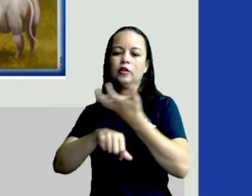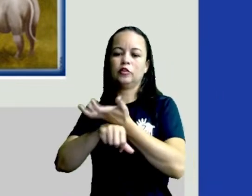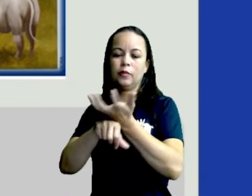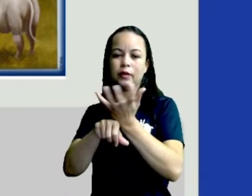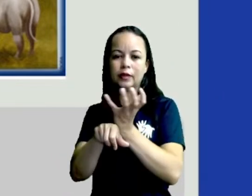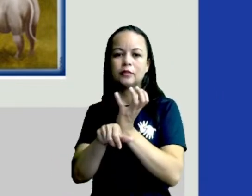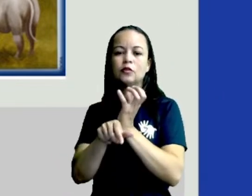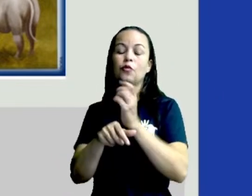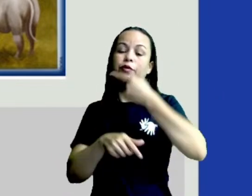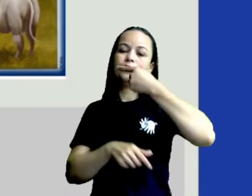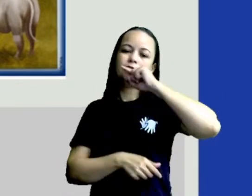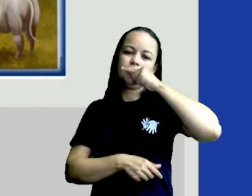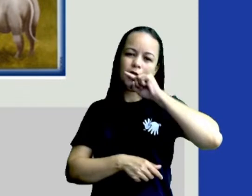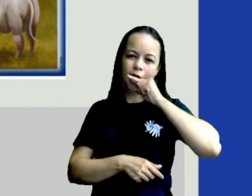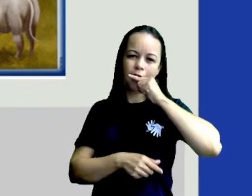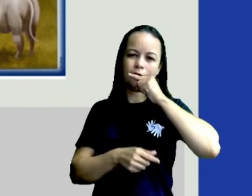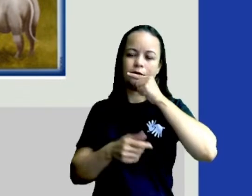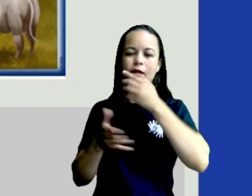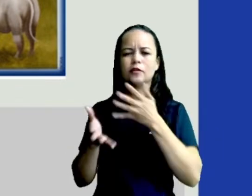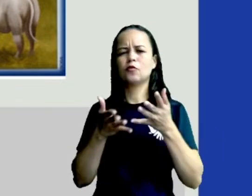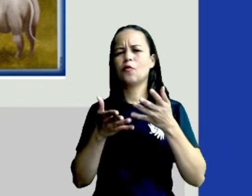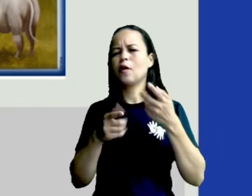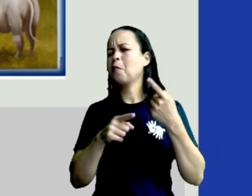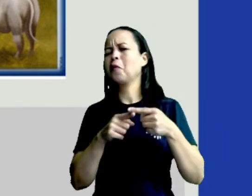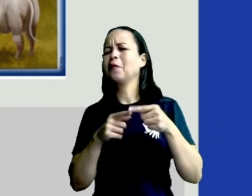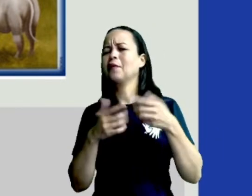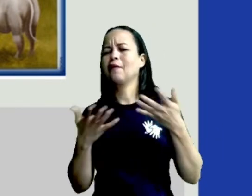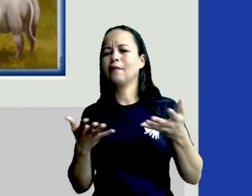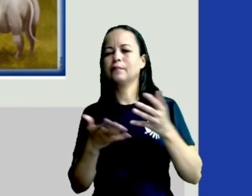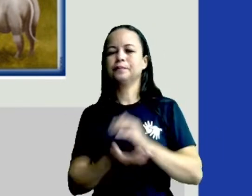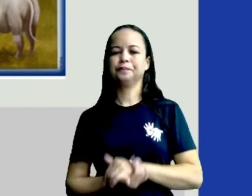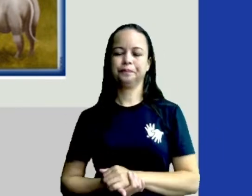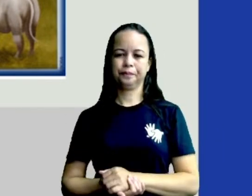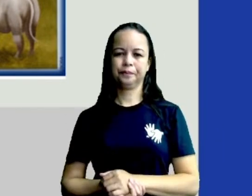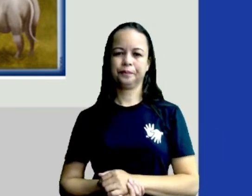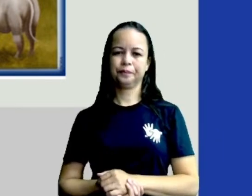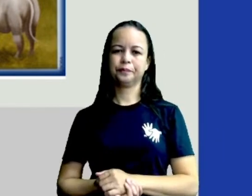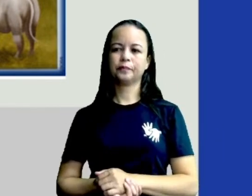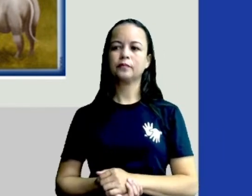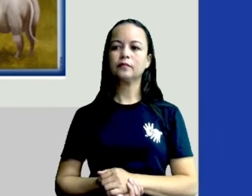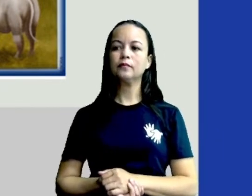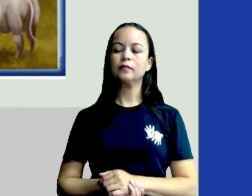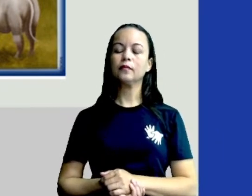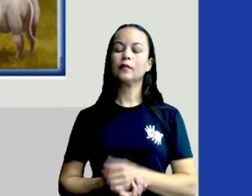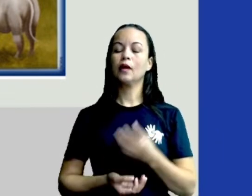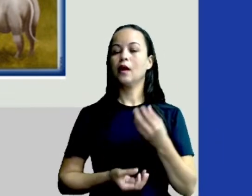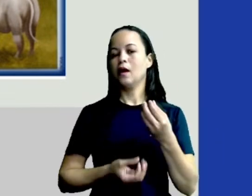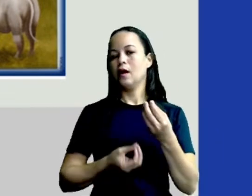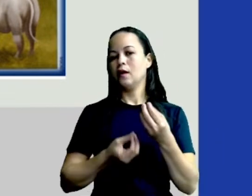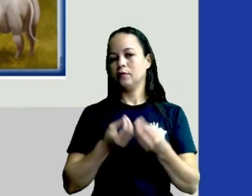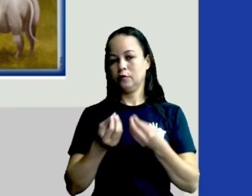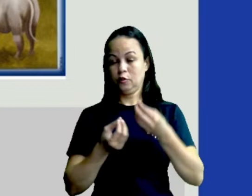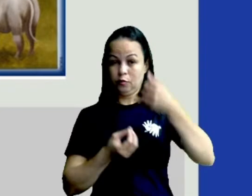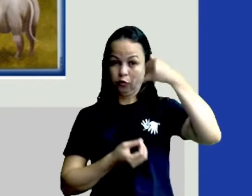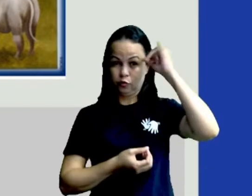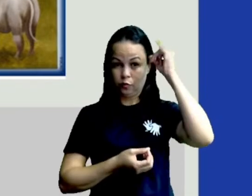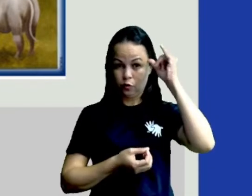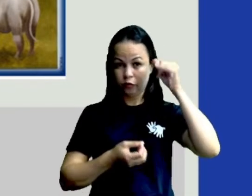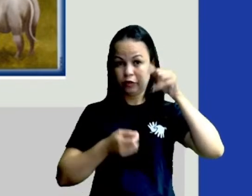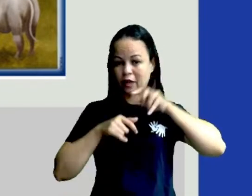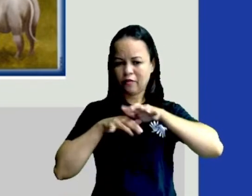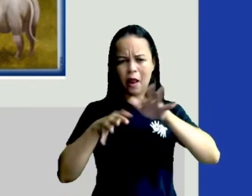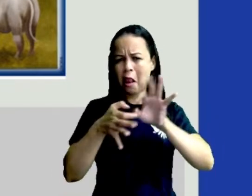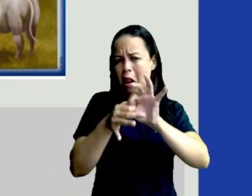de cana-de-açúcar. Por que será? Vamos lá, no litoral. Como o gado ficava solto,